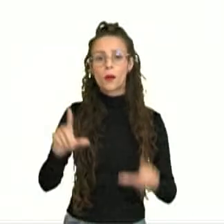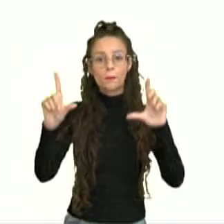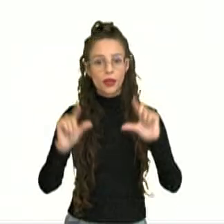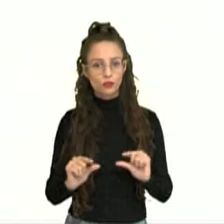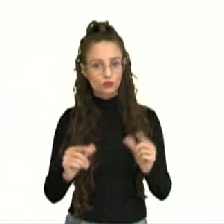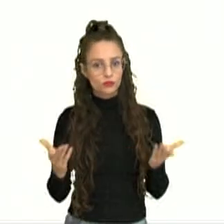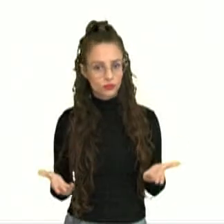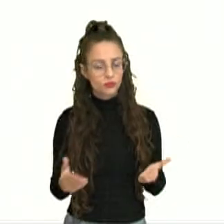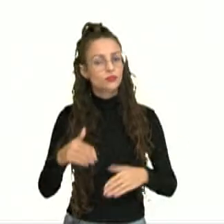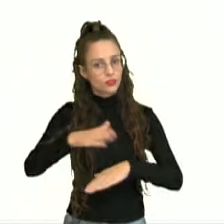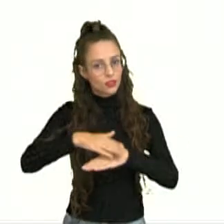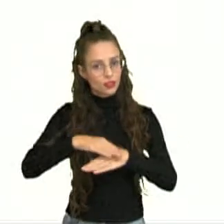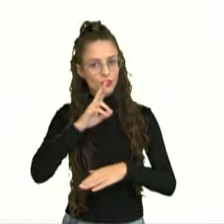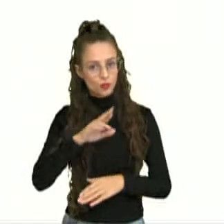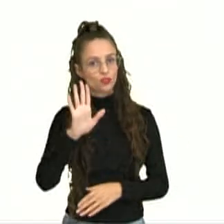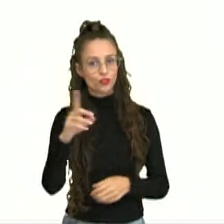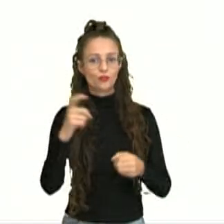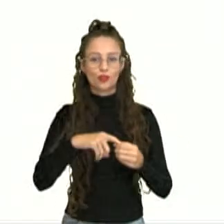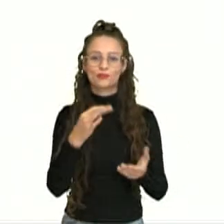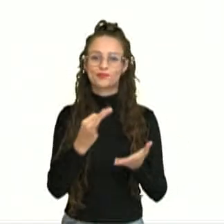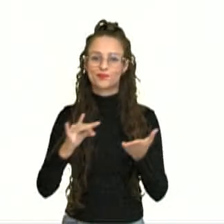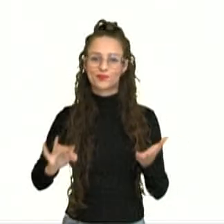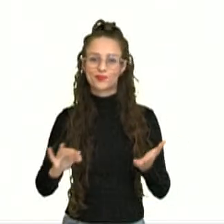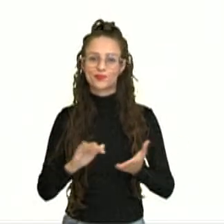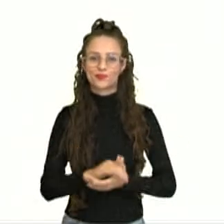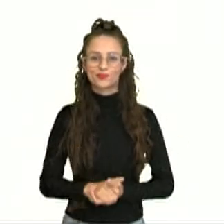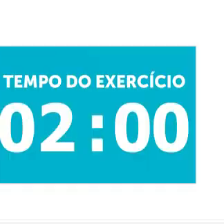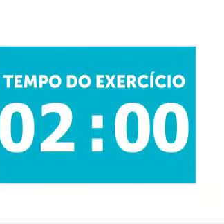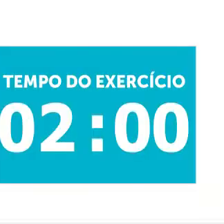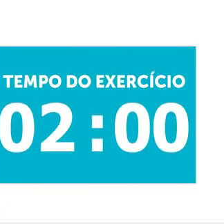Faz aí, eu volto rapidinho conferir contigo.